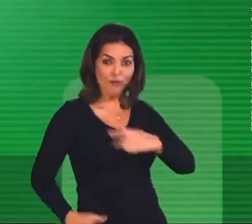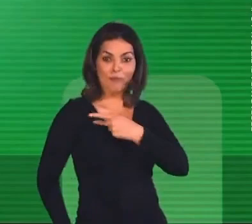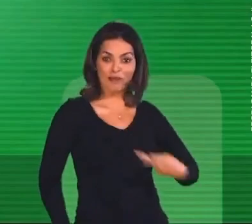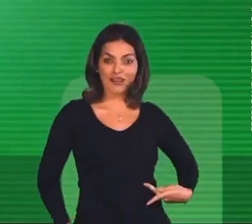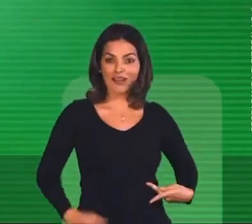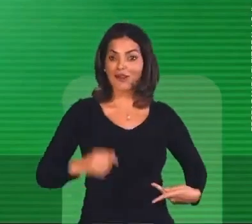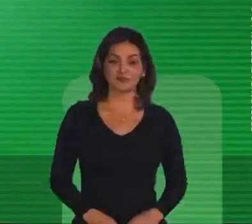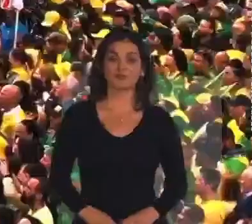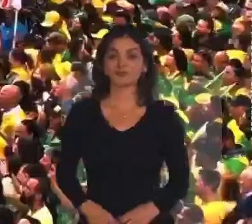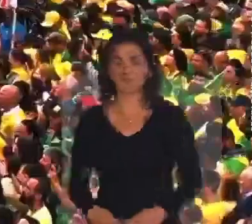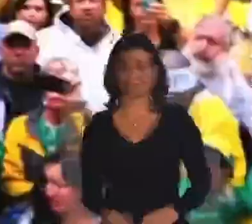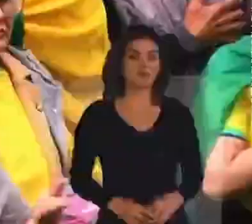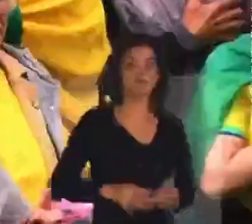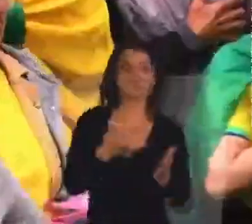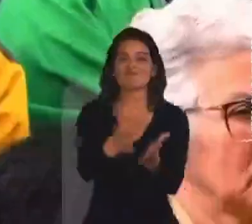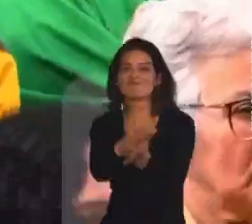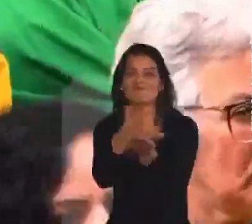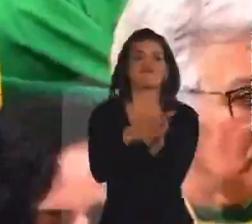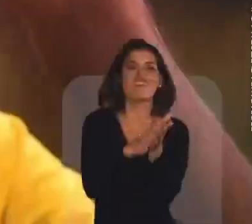campeão e todo mundo feliz.